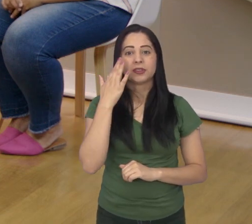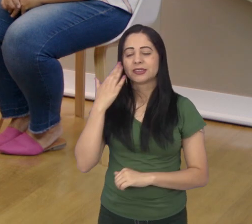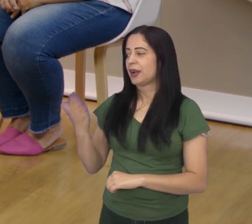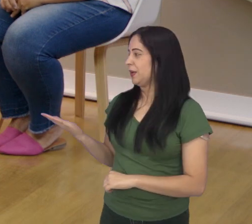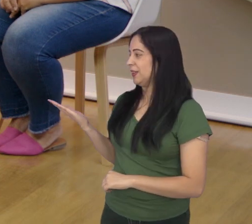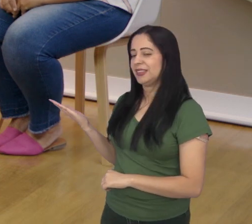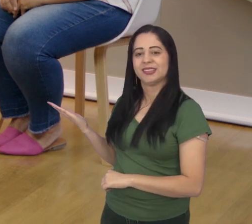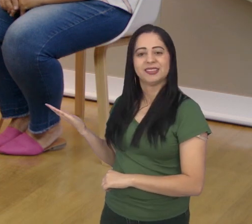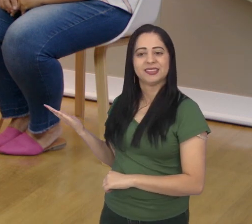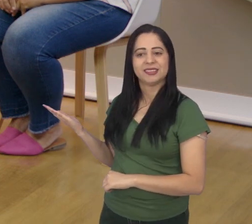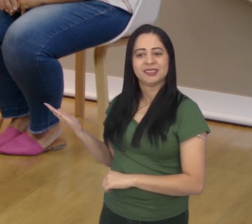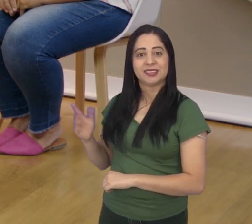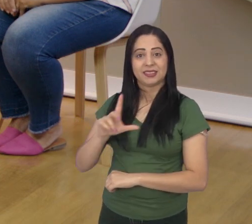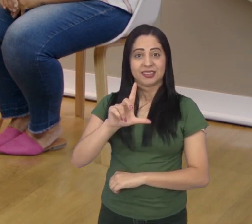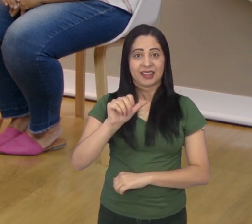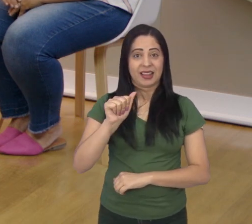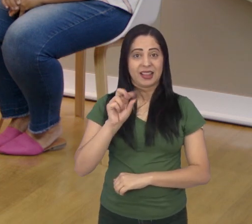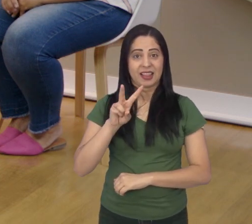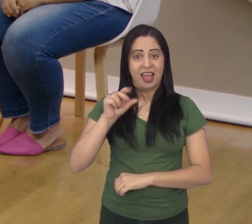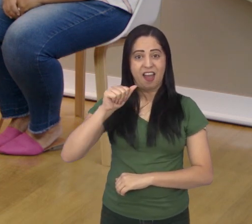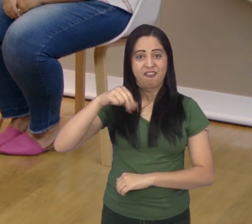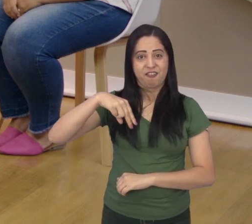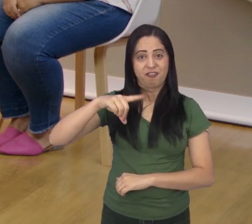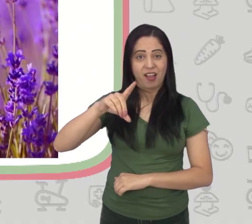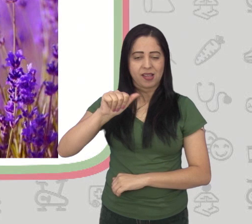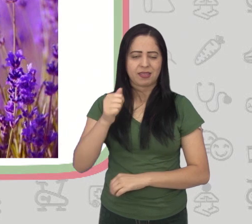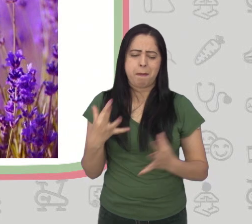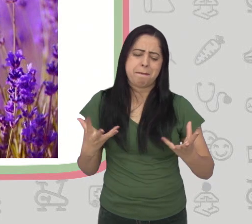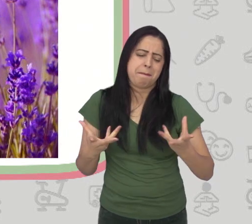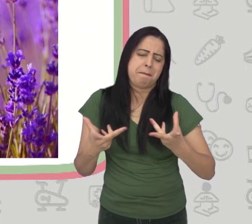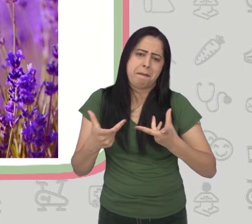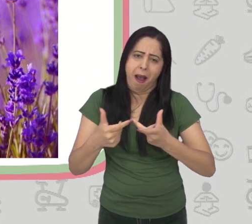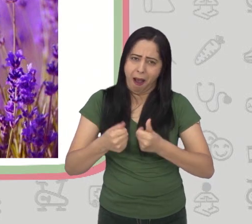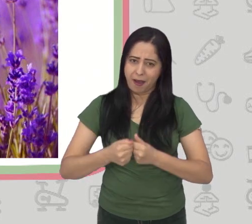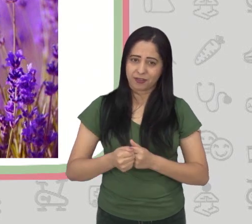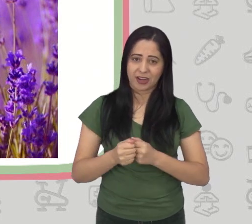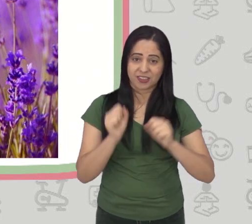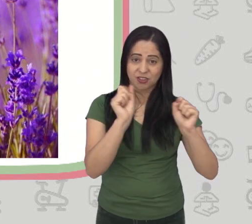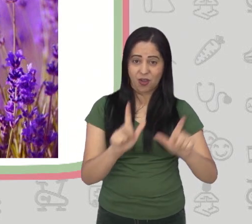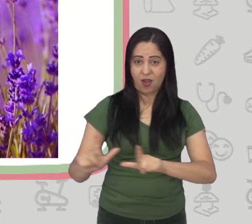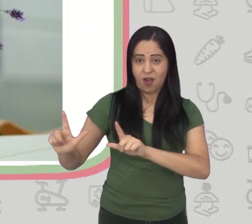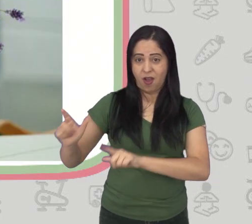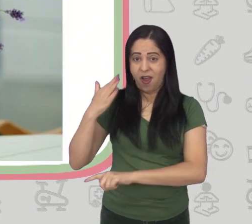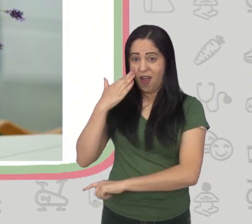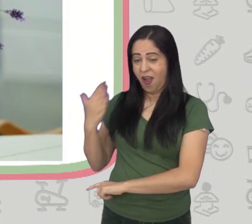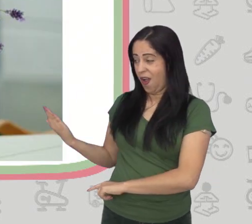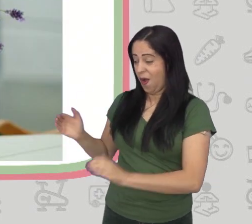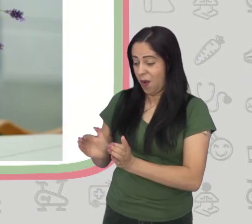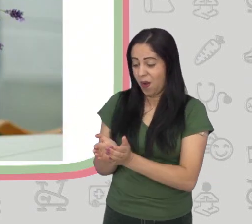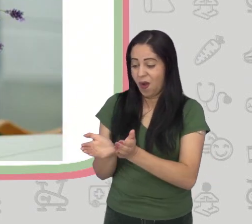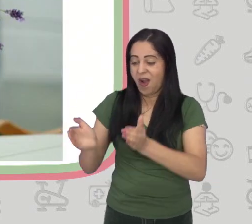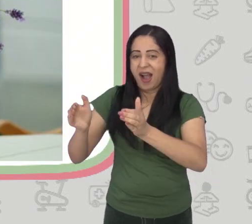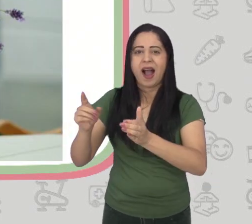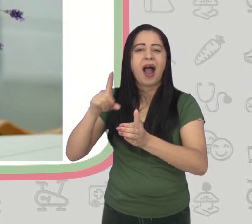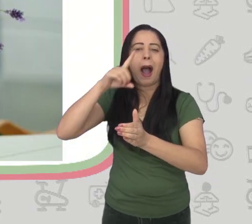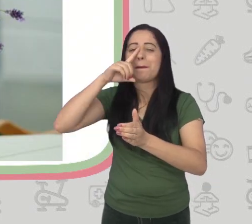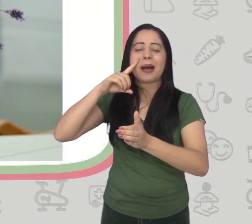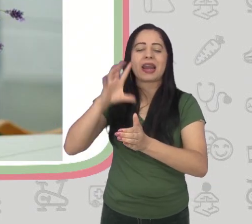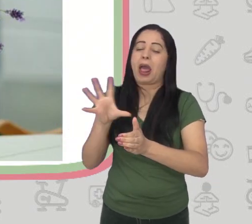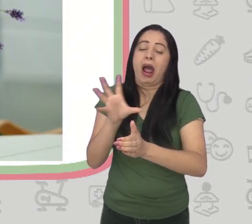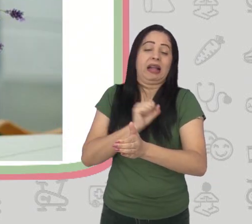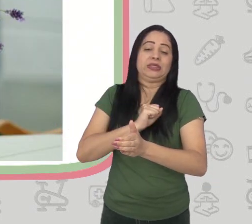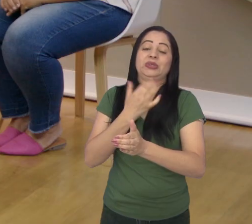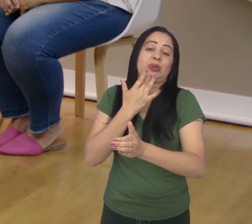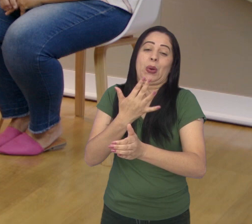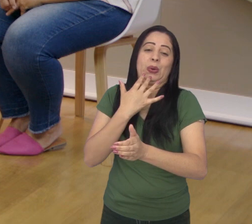a lavanda, né, que a gente ficou devendo. Olha que maravilhosa. E tem no vaso também. A próxima foto, em um vaso amarelo, que eu